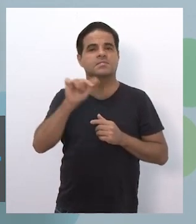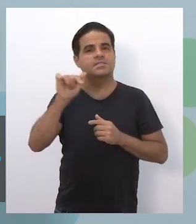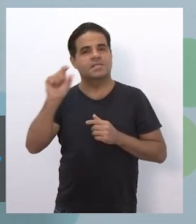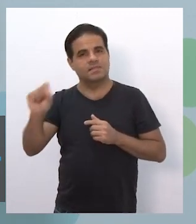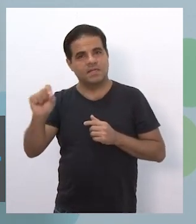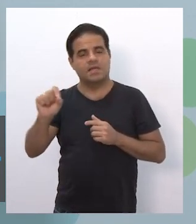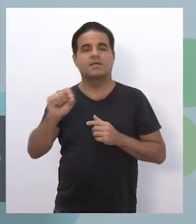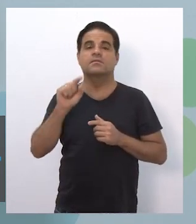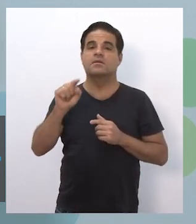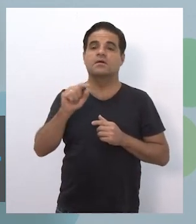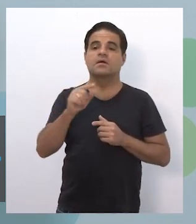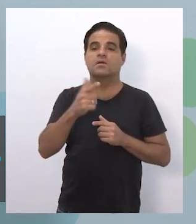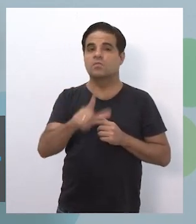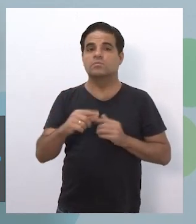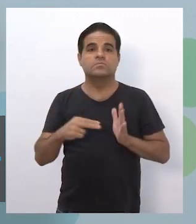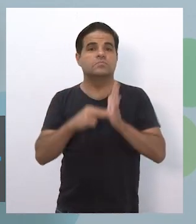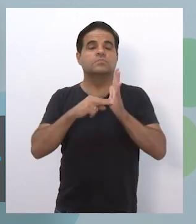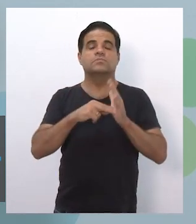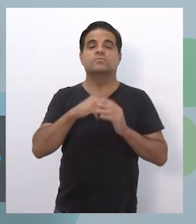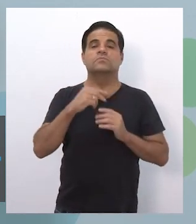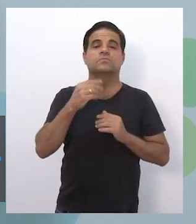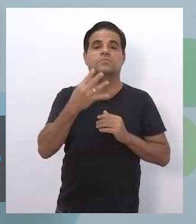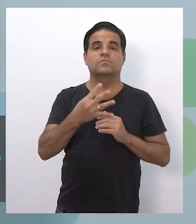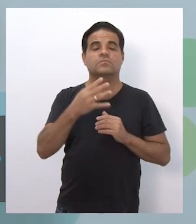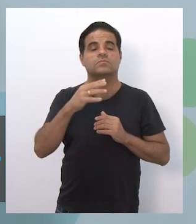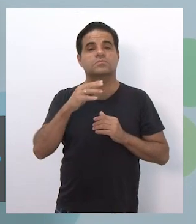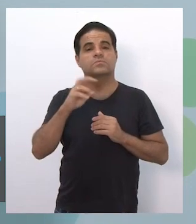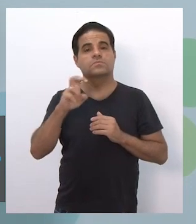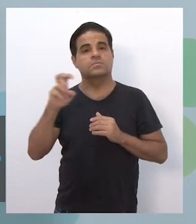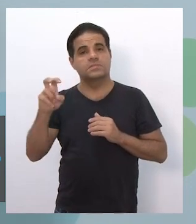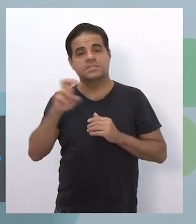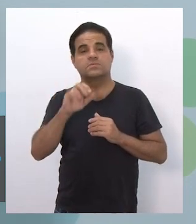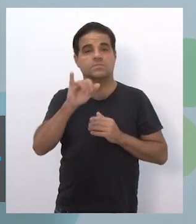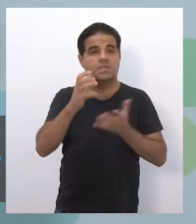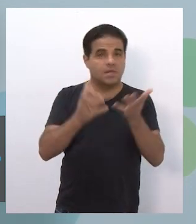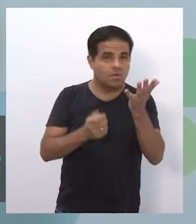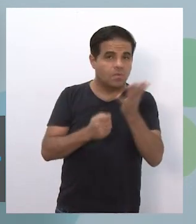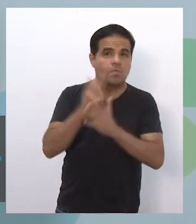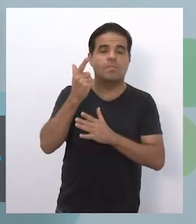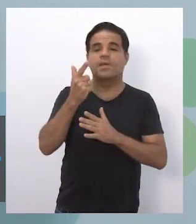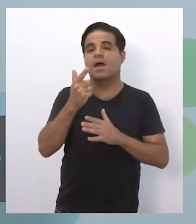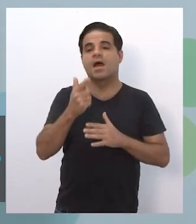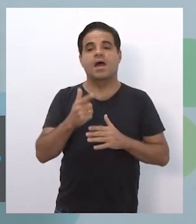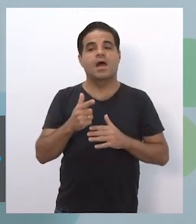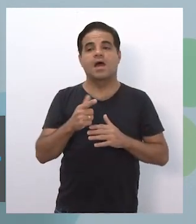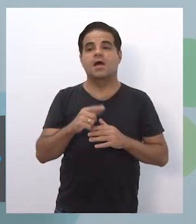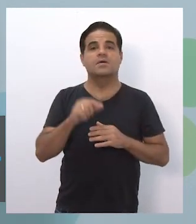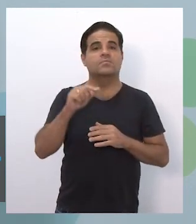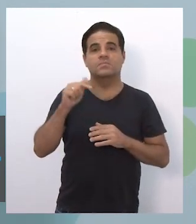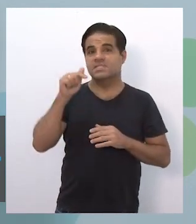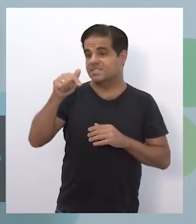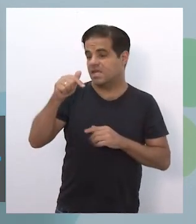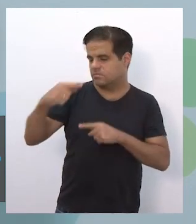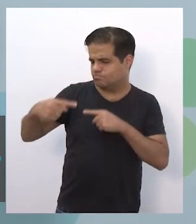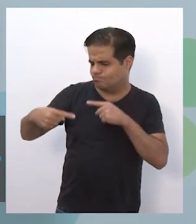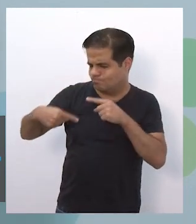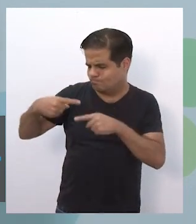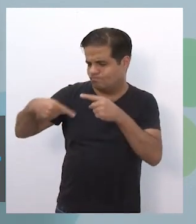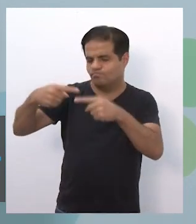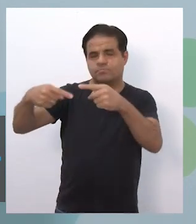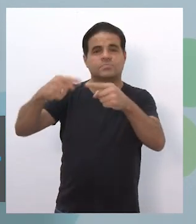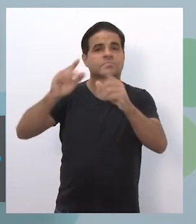3470, que ele é o socket 1155, né? E aí você quer comprar um de 7ª geração já, que já